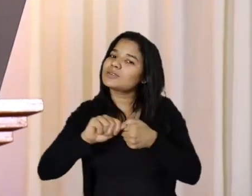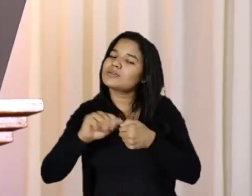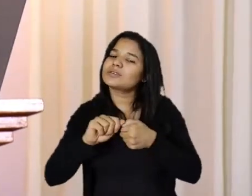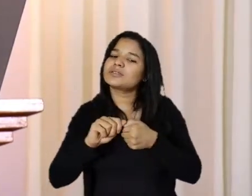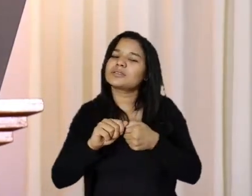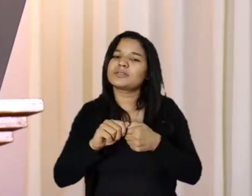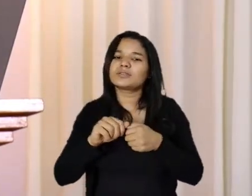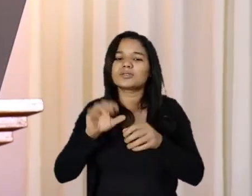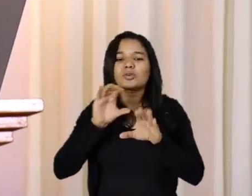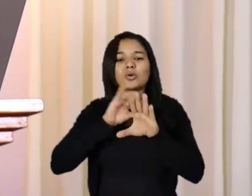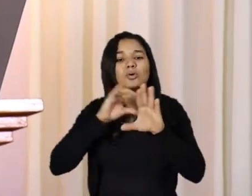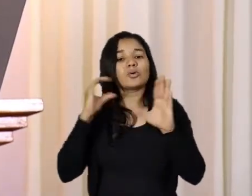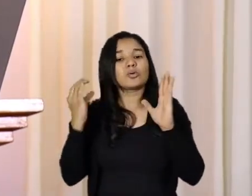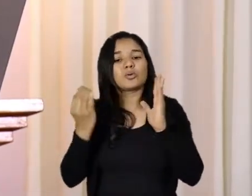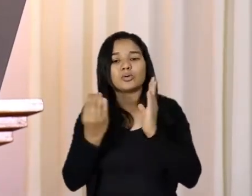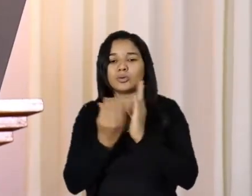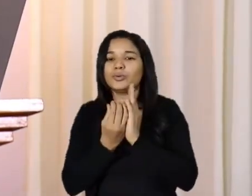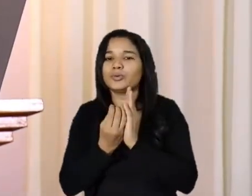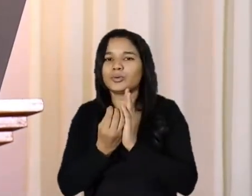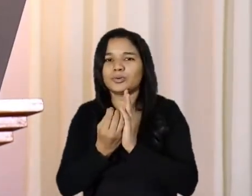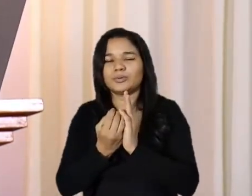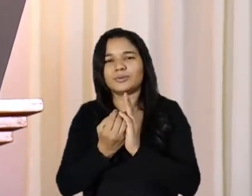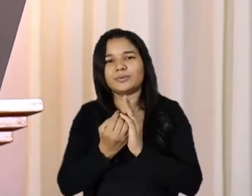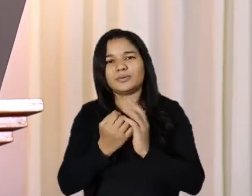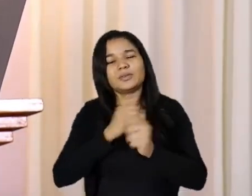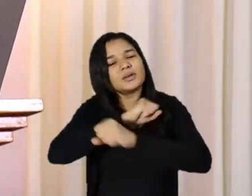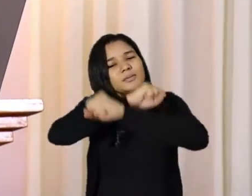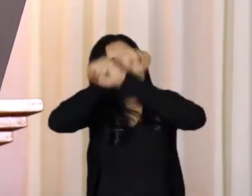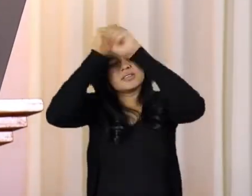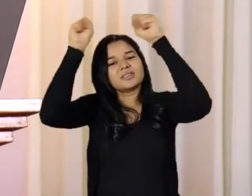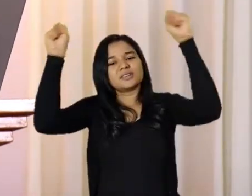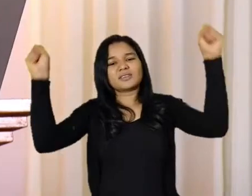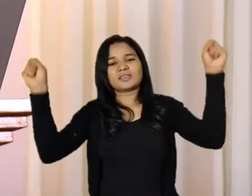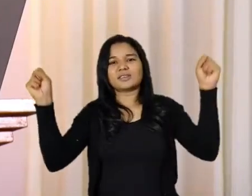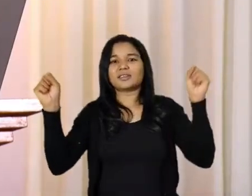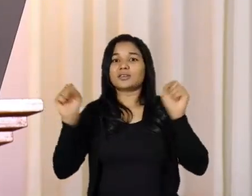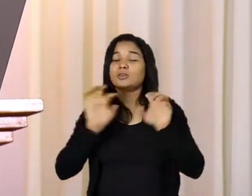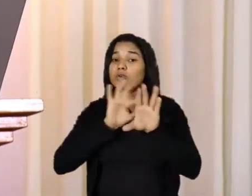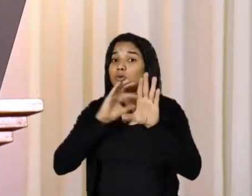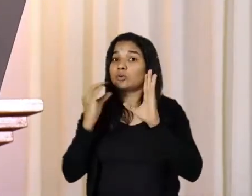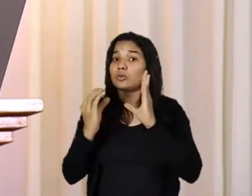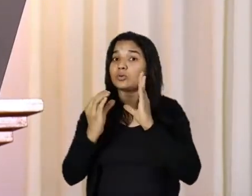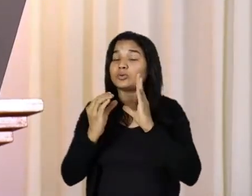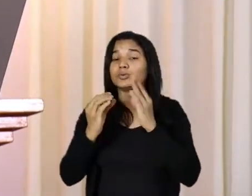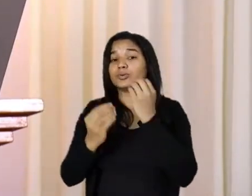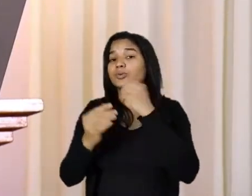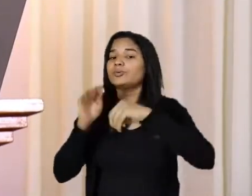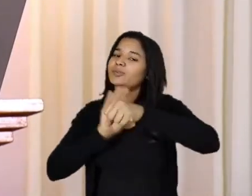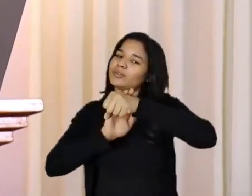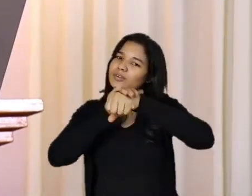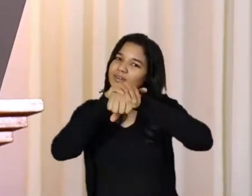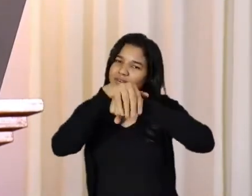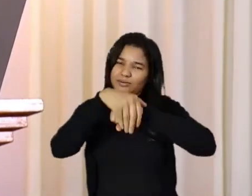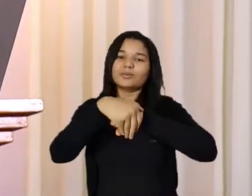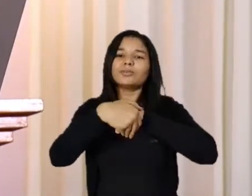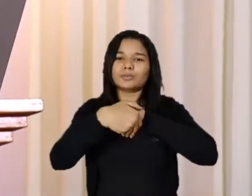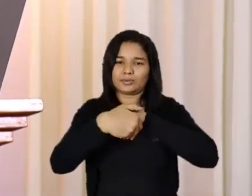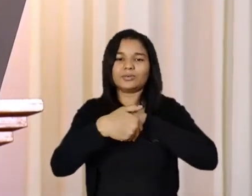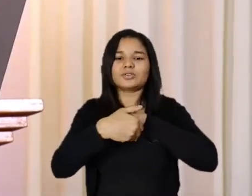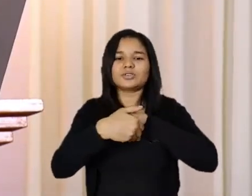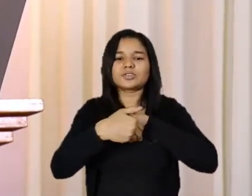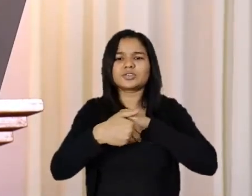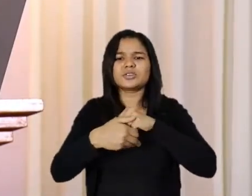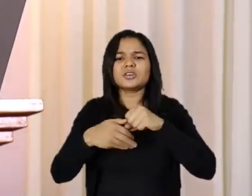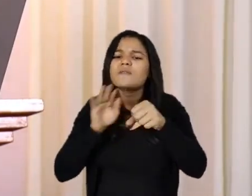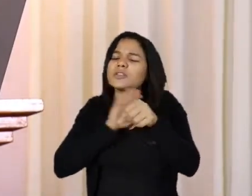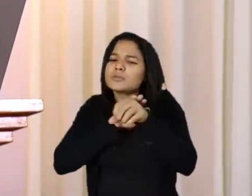tua família aos cuidados de Deus, onde você está betumando o teu lar contra as influências de Satanás, contra as influências externas